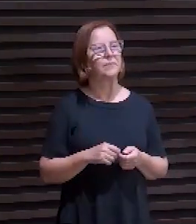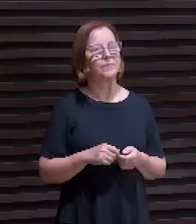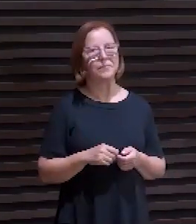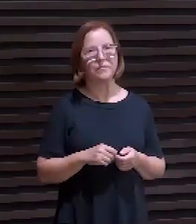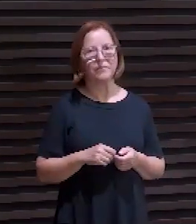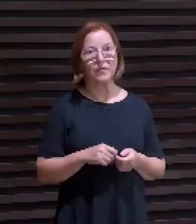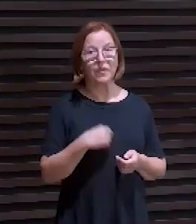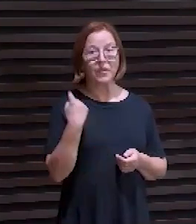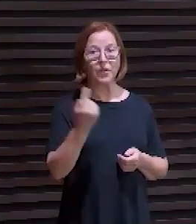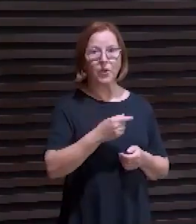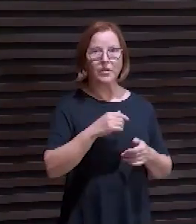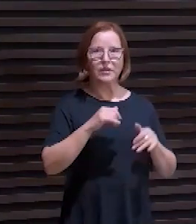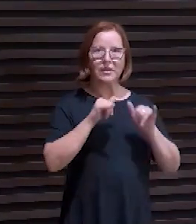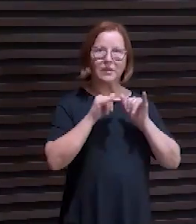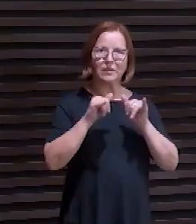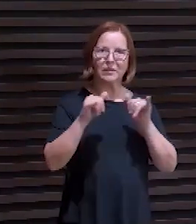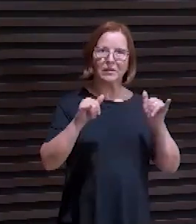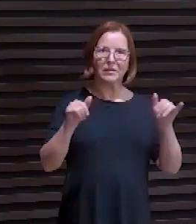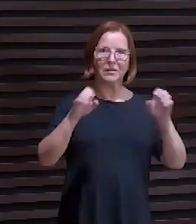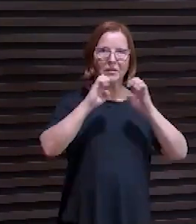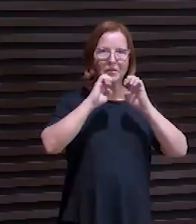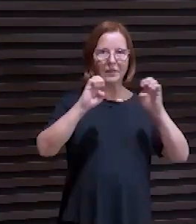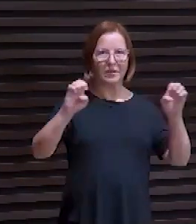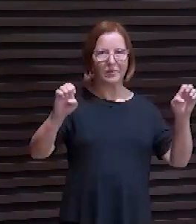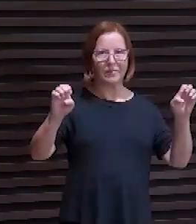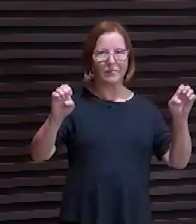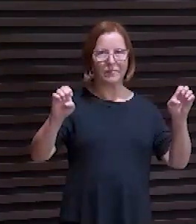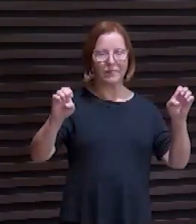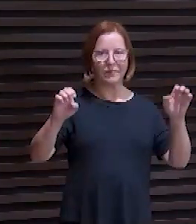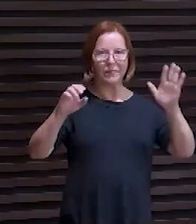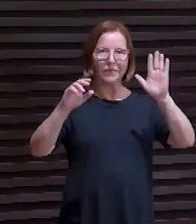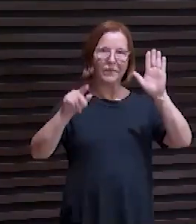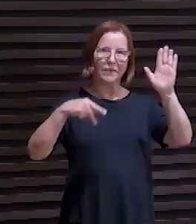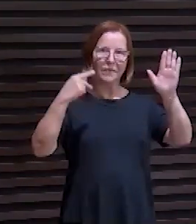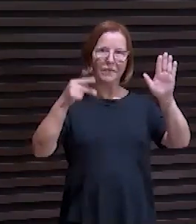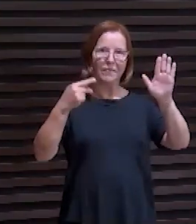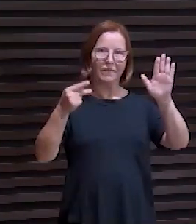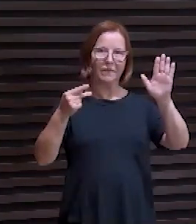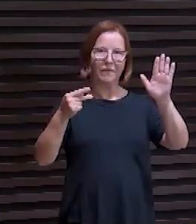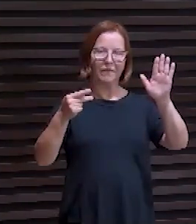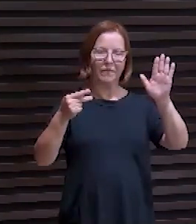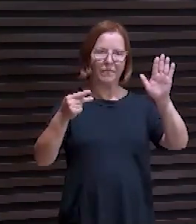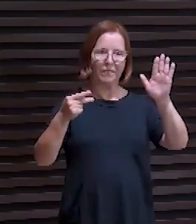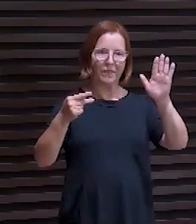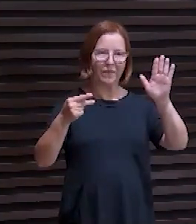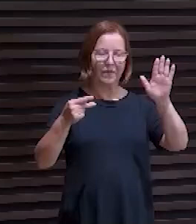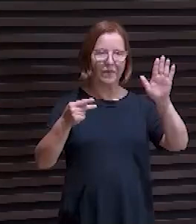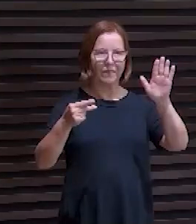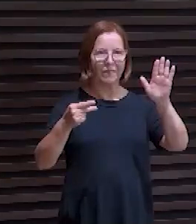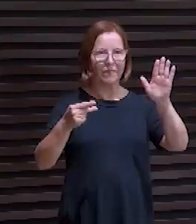dizendo, nós vos anunciamos o evangelho da promessa,